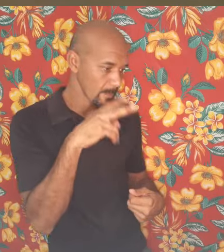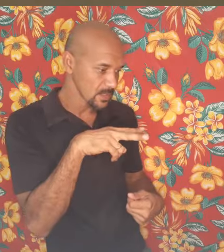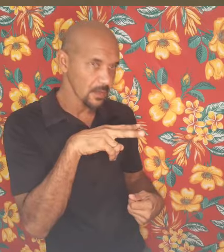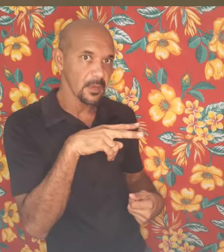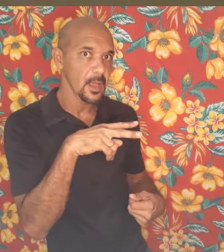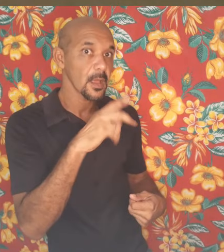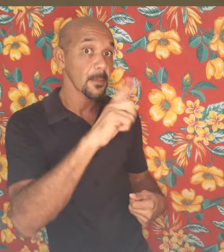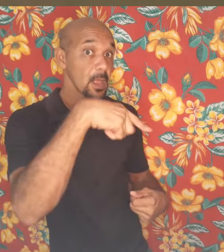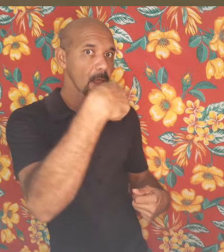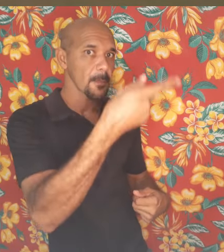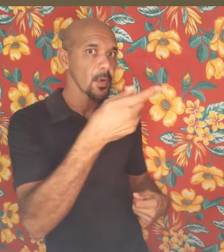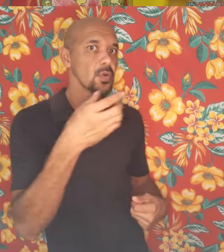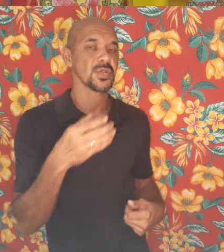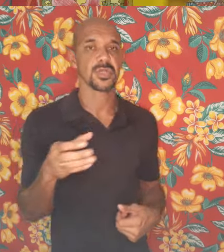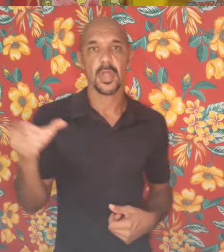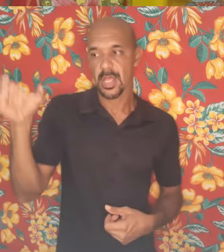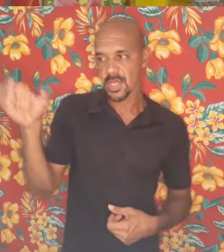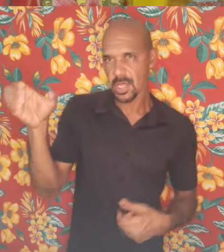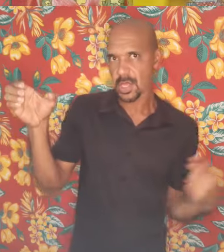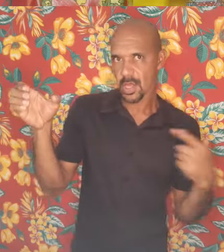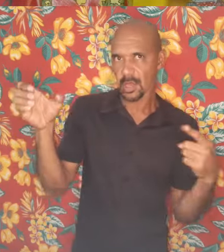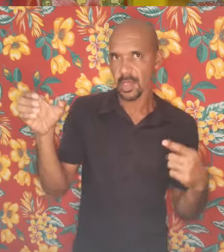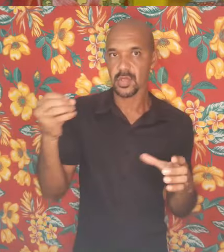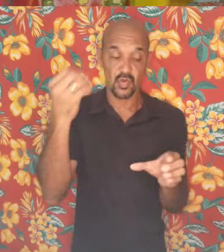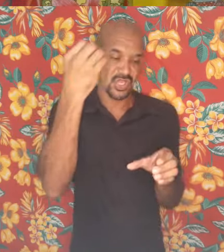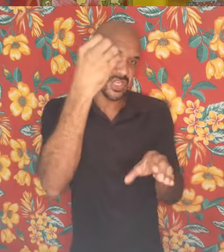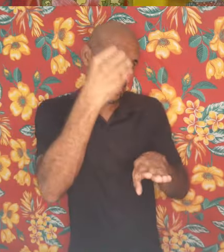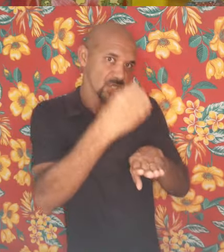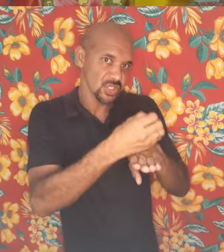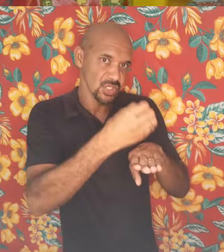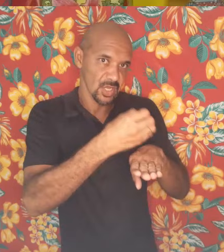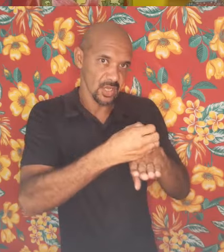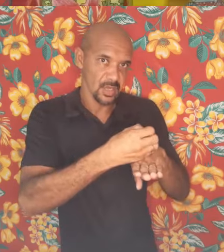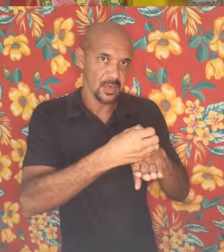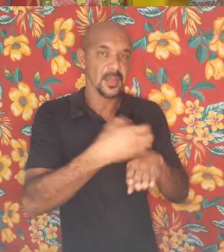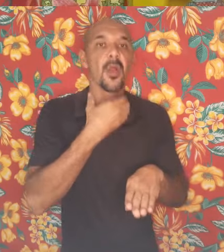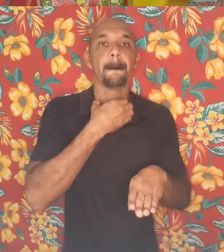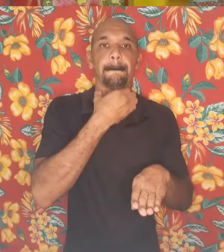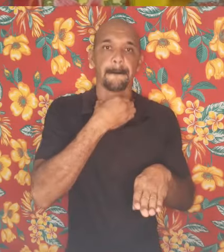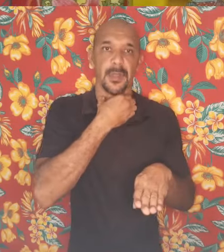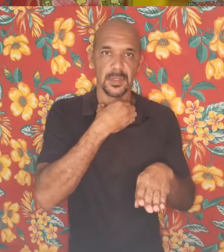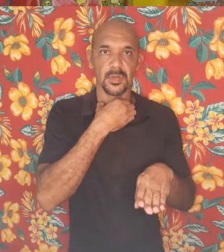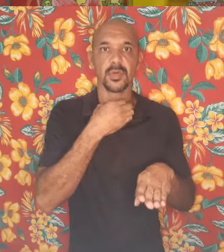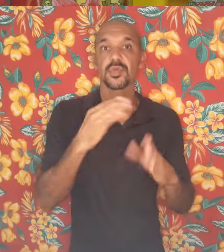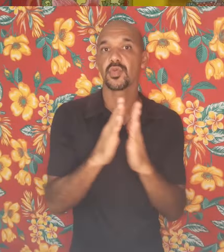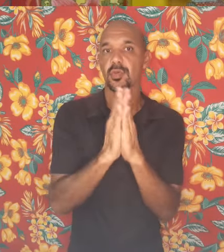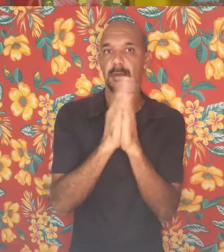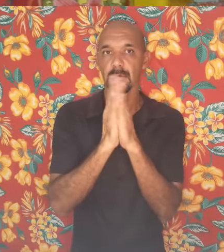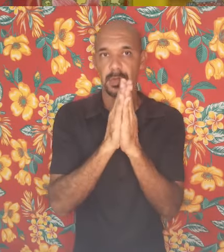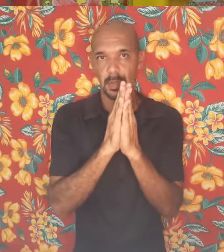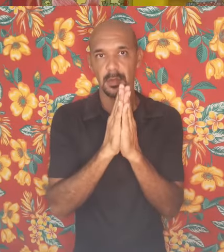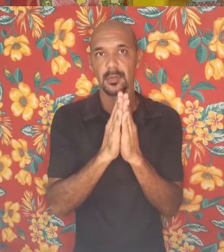nosso cano. Pronto. Feito isso, nós vamos voltar para o nosso piloto e